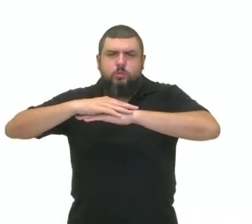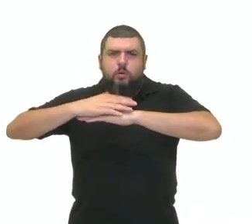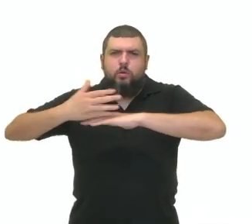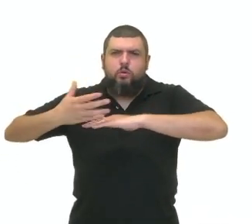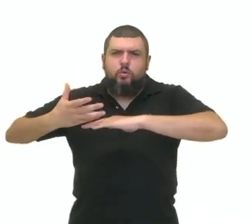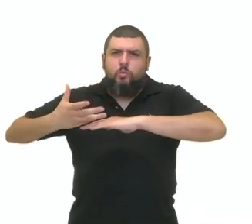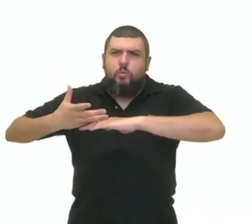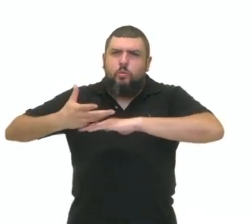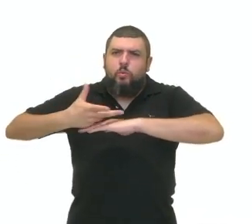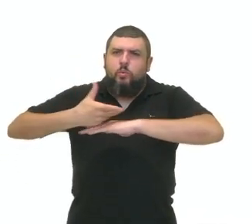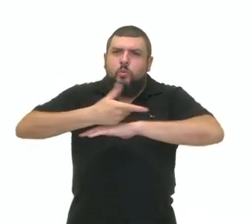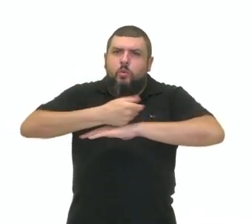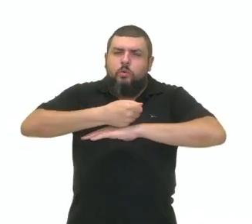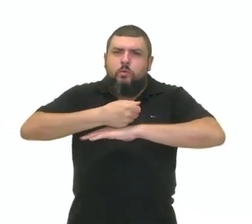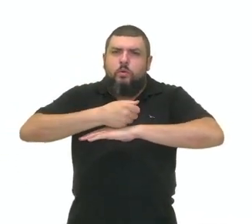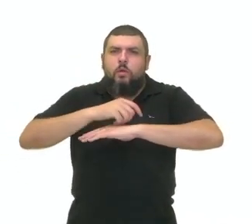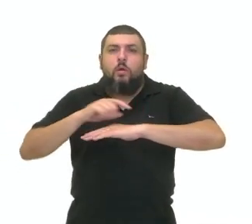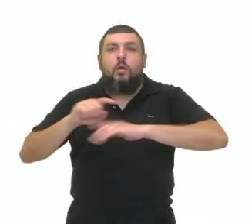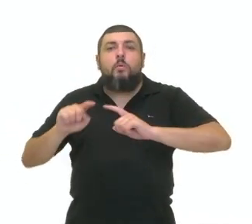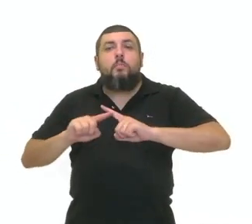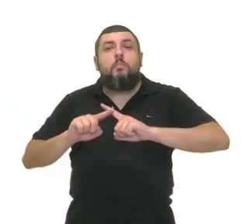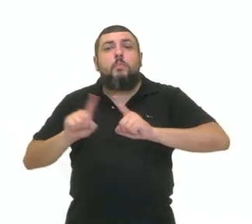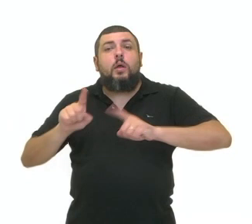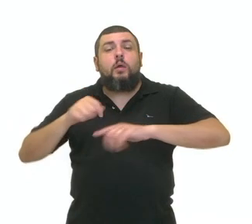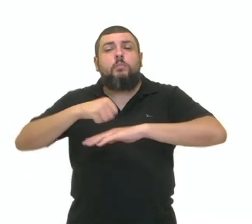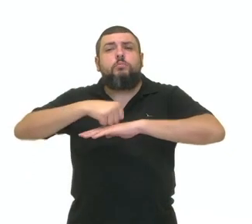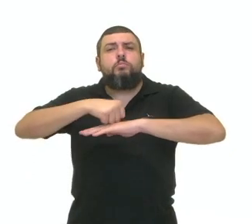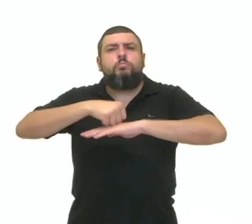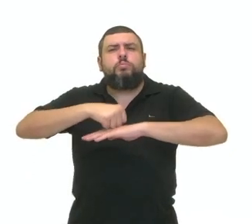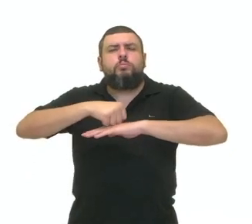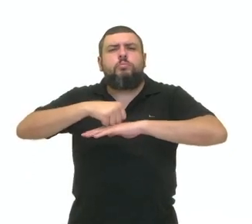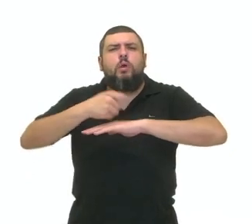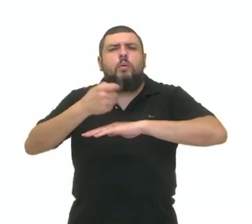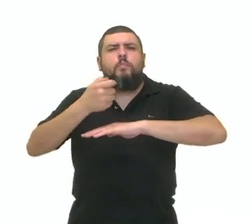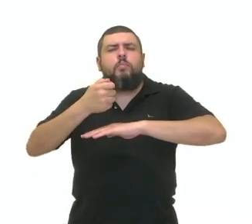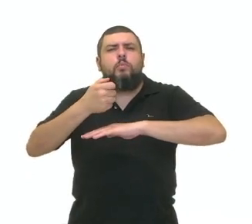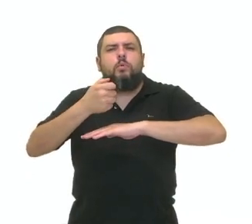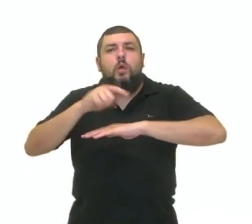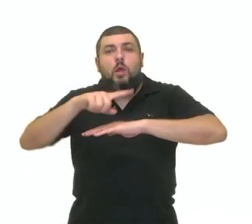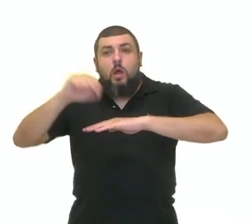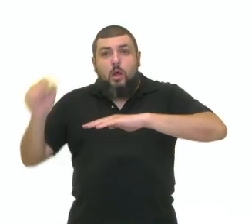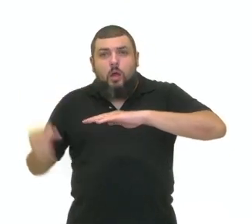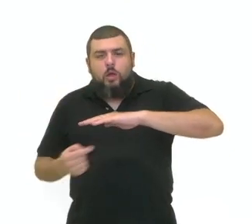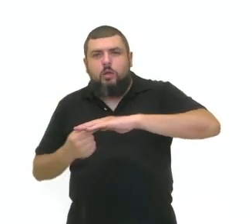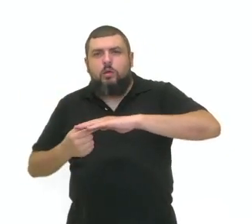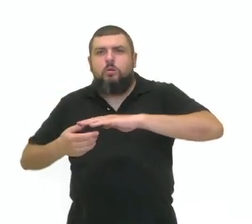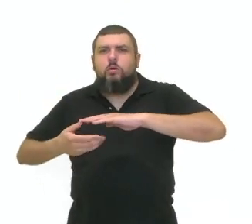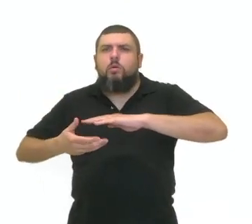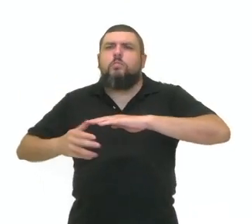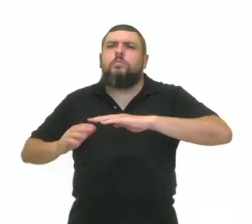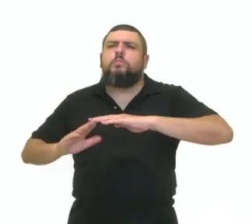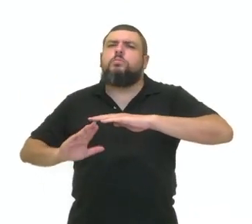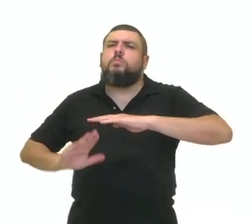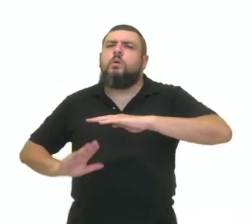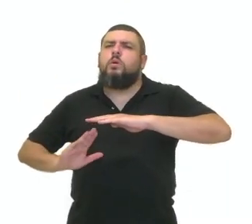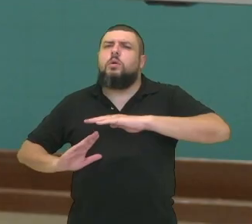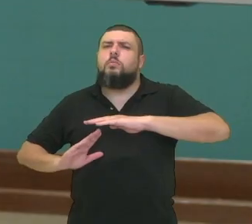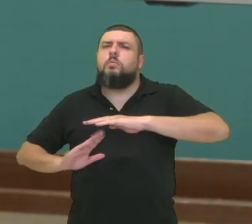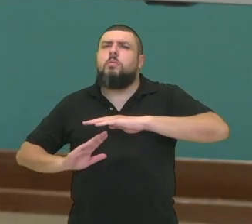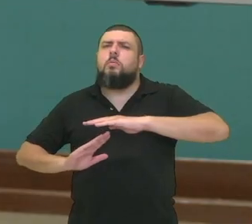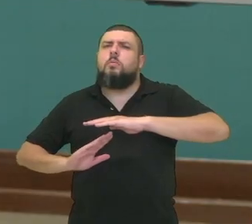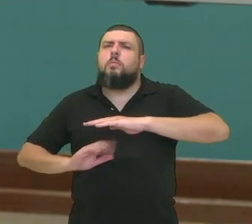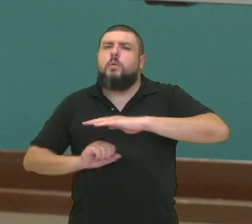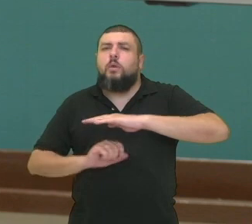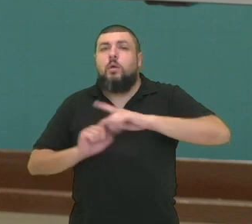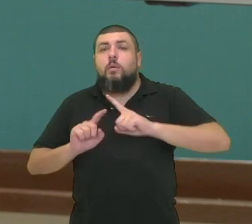asa, mas ele vai ter menor pressão, enquanto na asa de baixo você vai ter uma menor velocidade, mas uma maior pressão, fazendo com